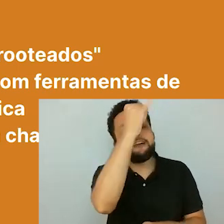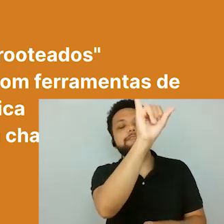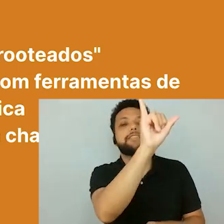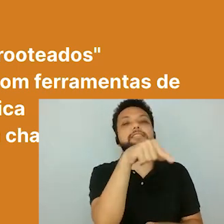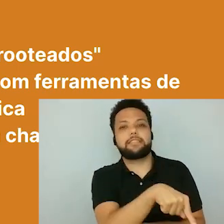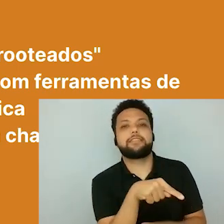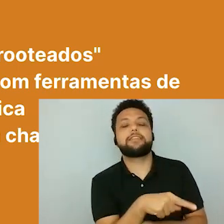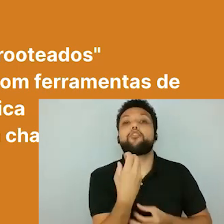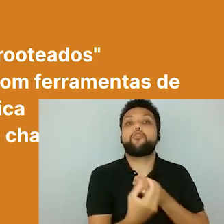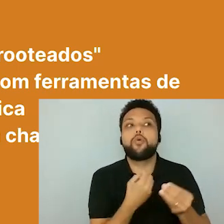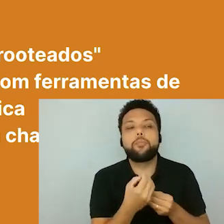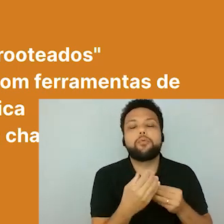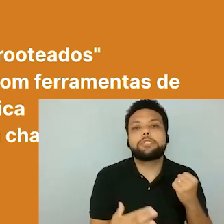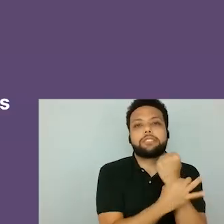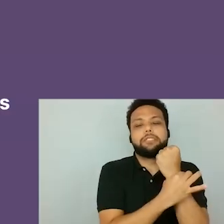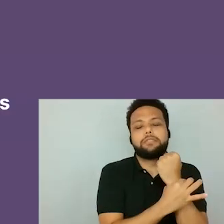foi desenvolvida.